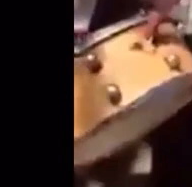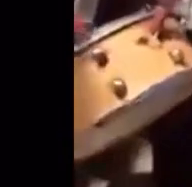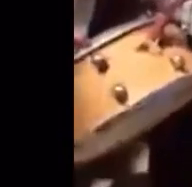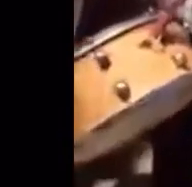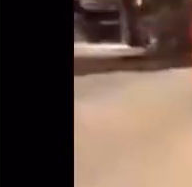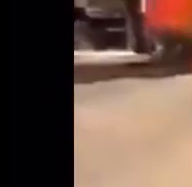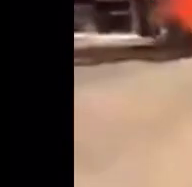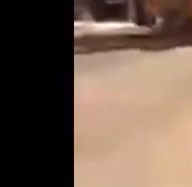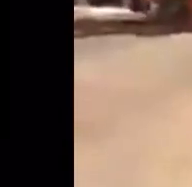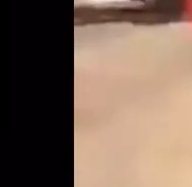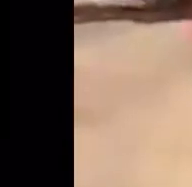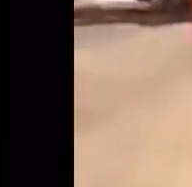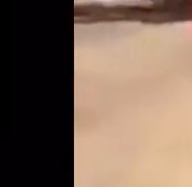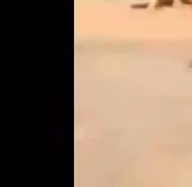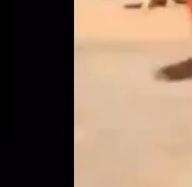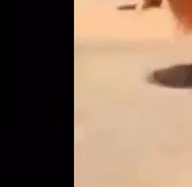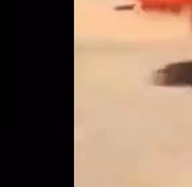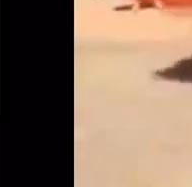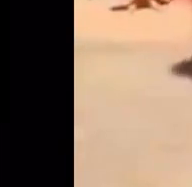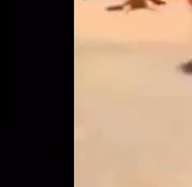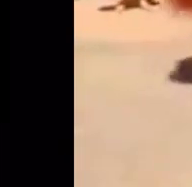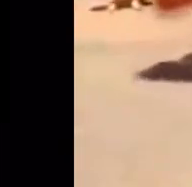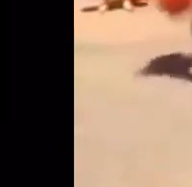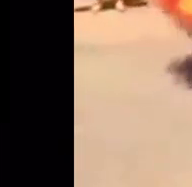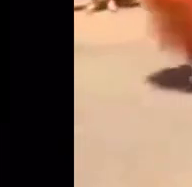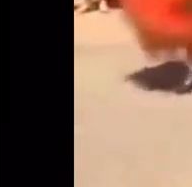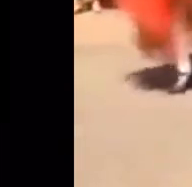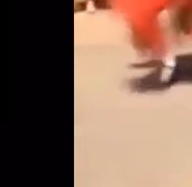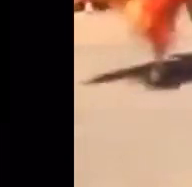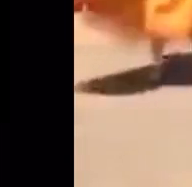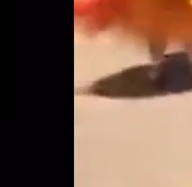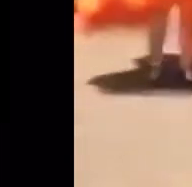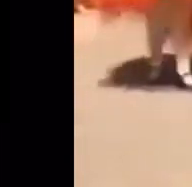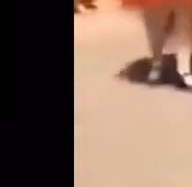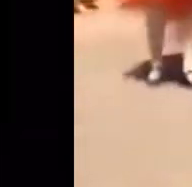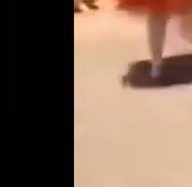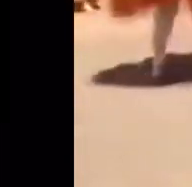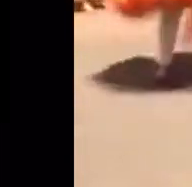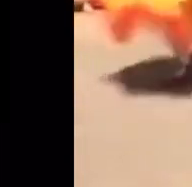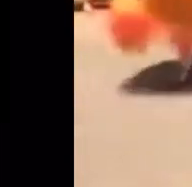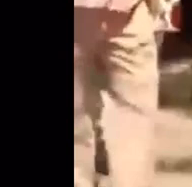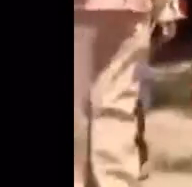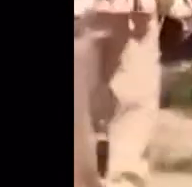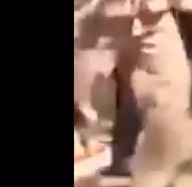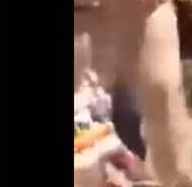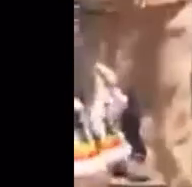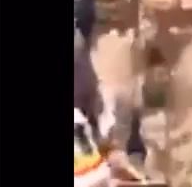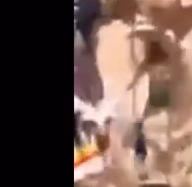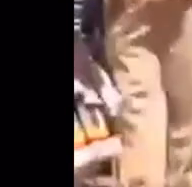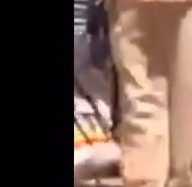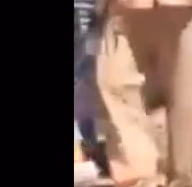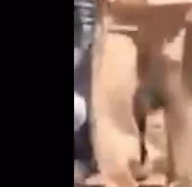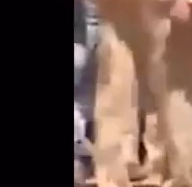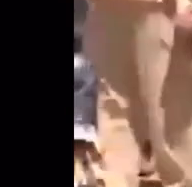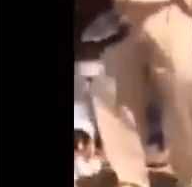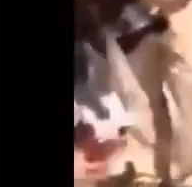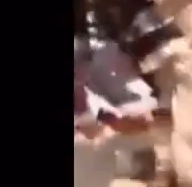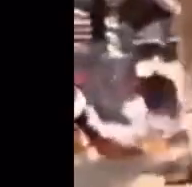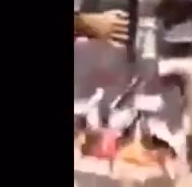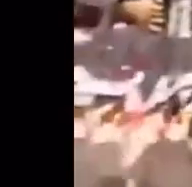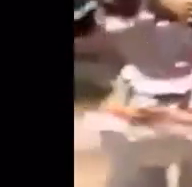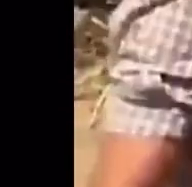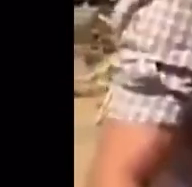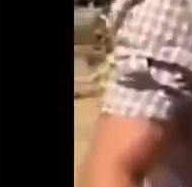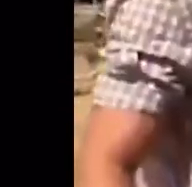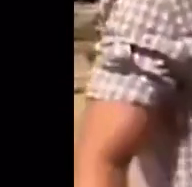Não vier do céu, chuva que nos acuda. A cabina morre, que chega e seca, de que se muda. Pode.